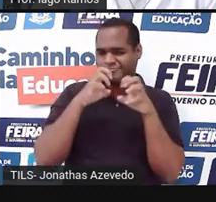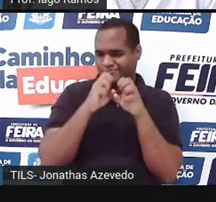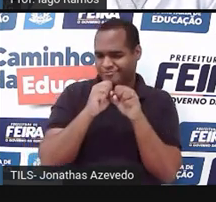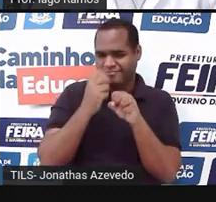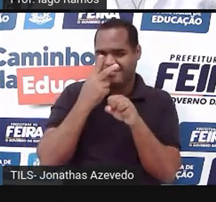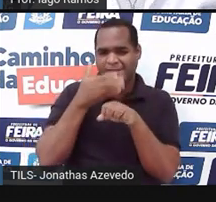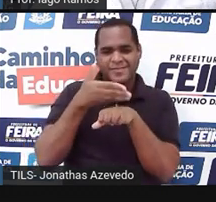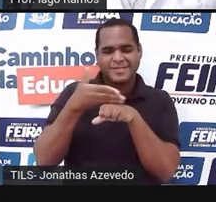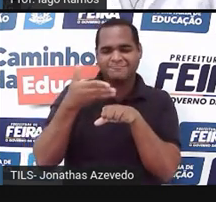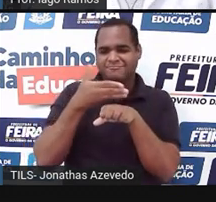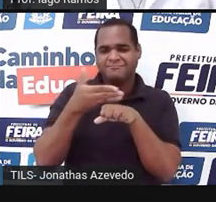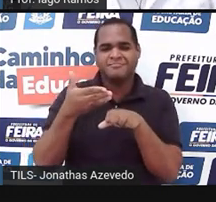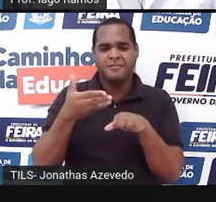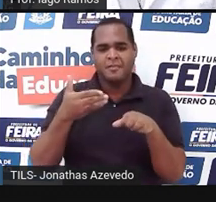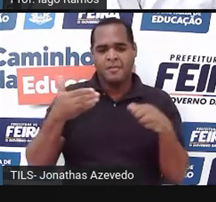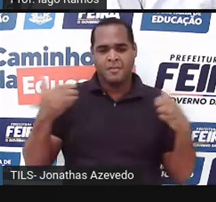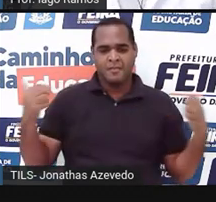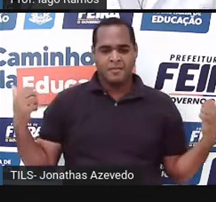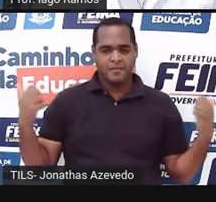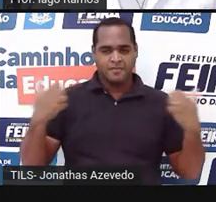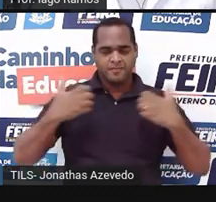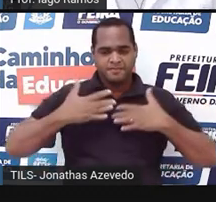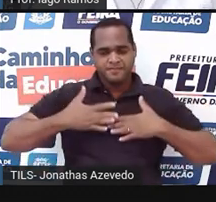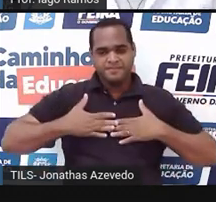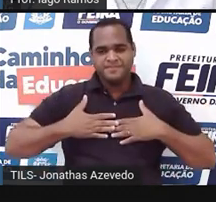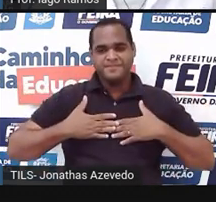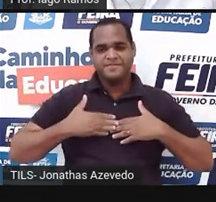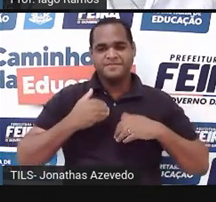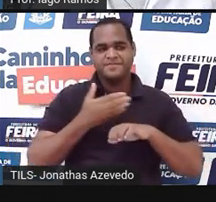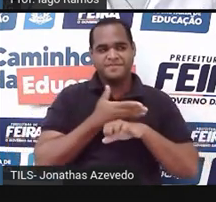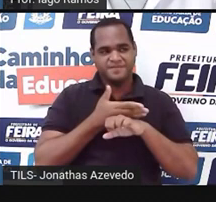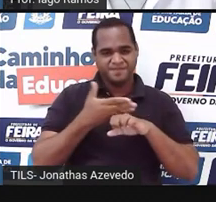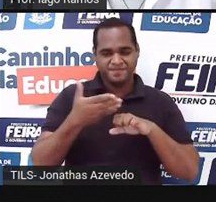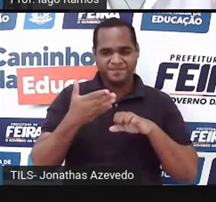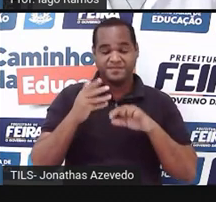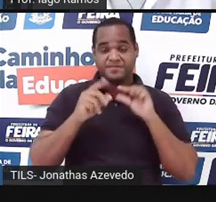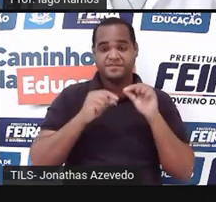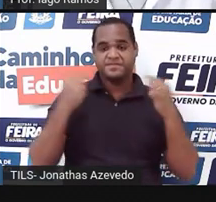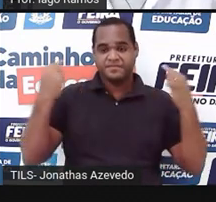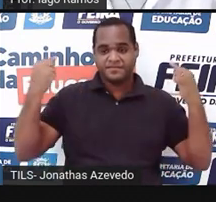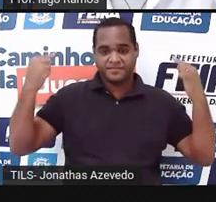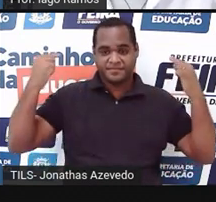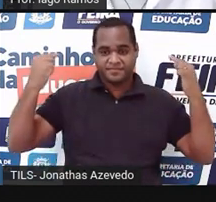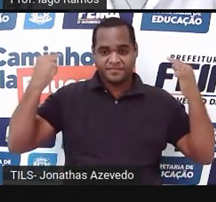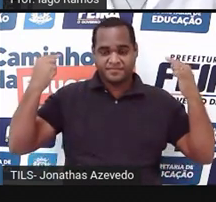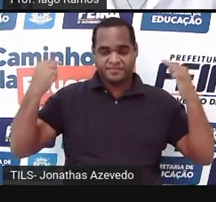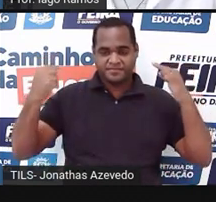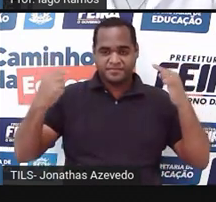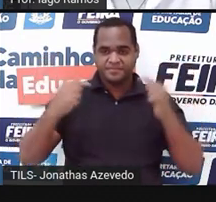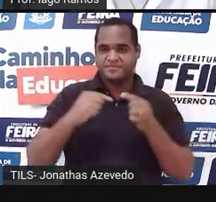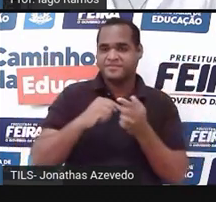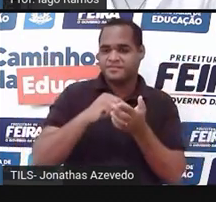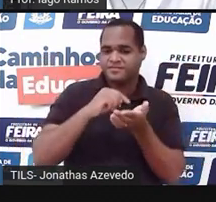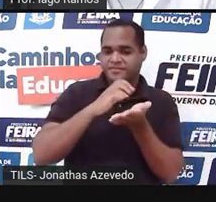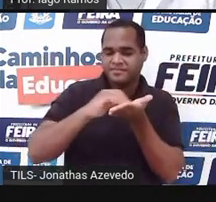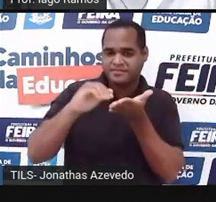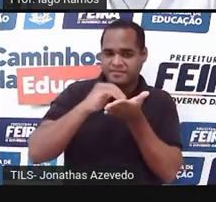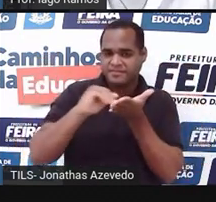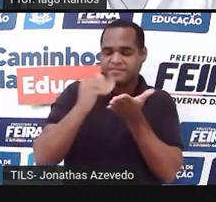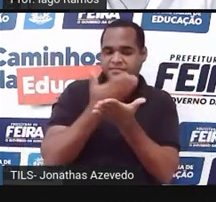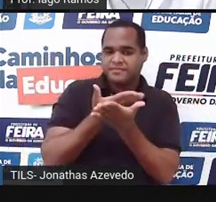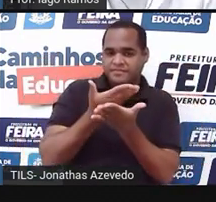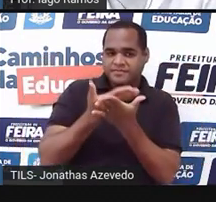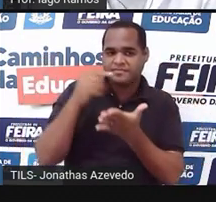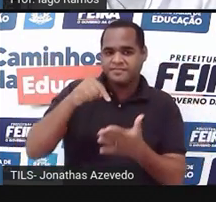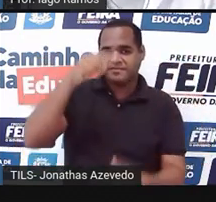próxima do branco por cima um jaleco também branco e atrás de mim o cartaz da Secretaria Municipal